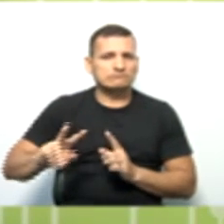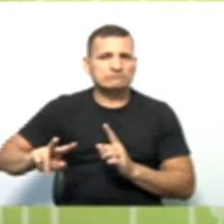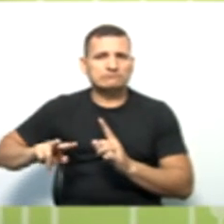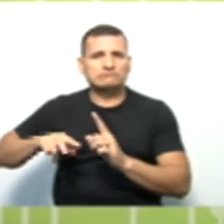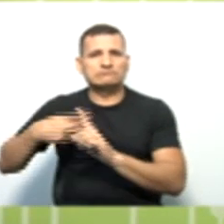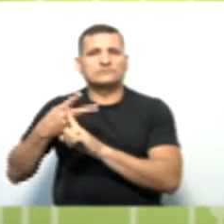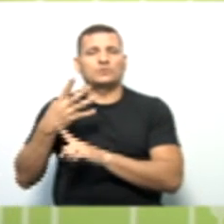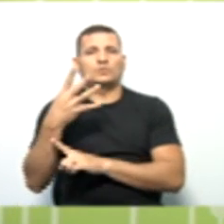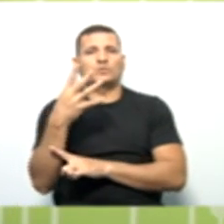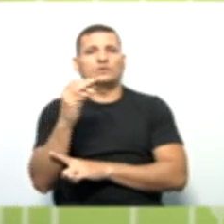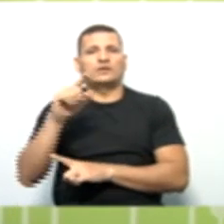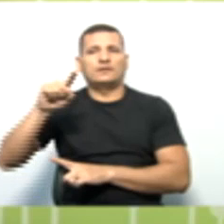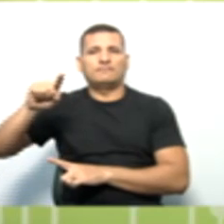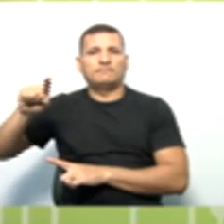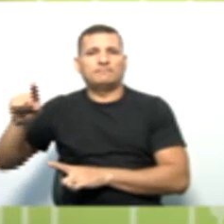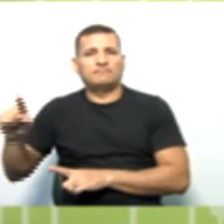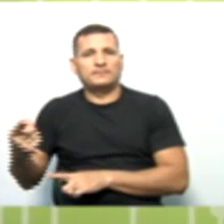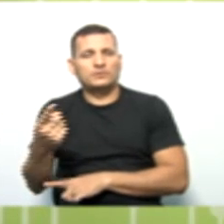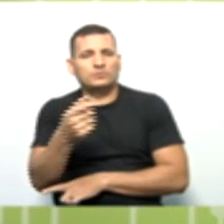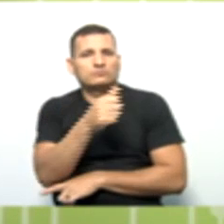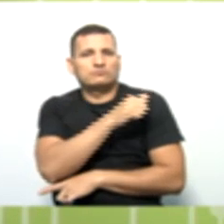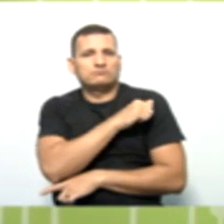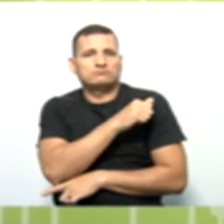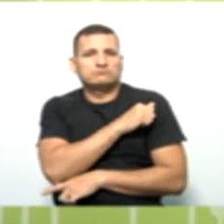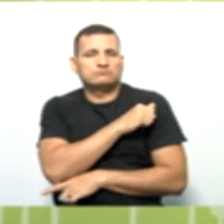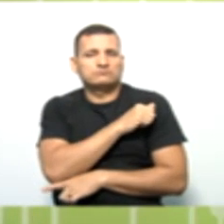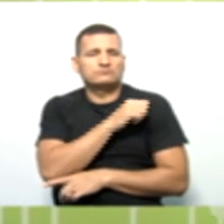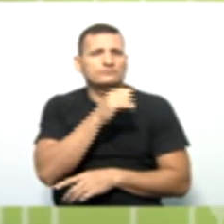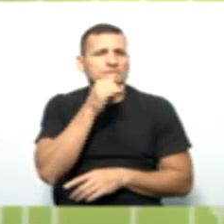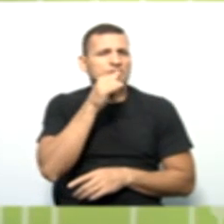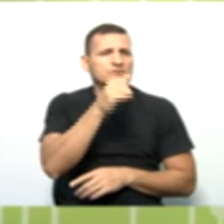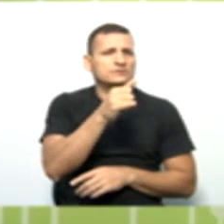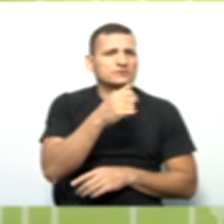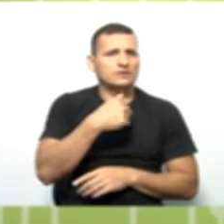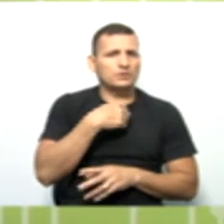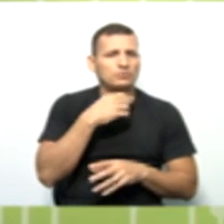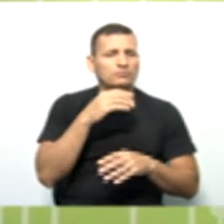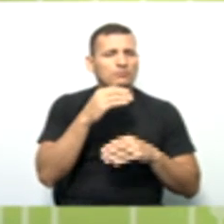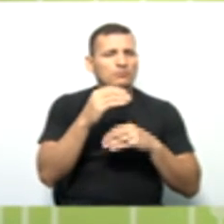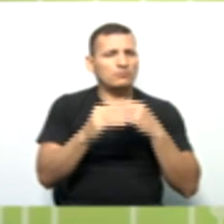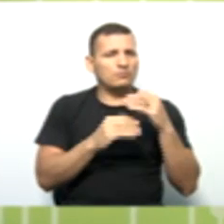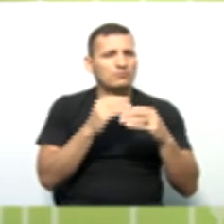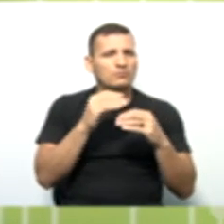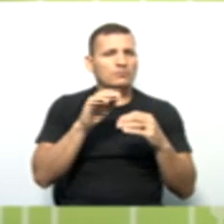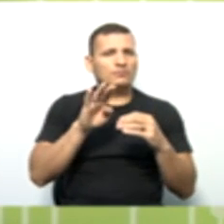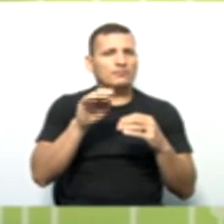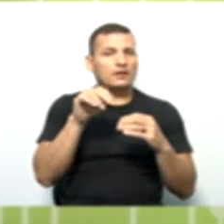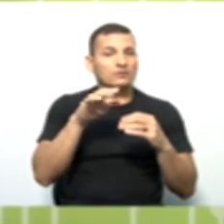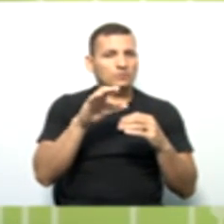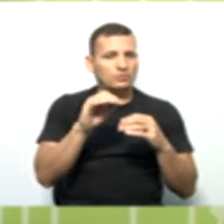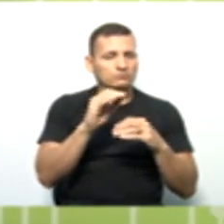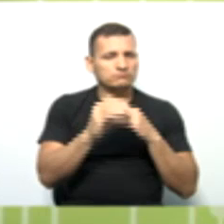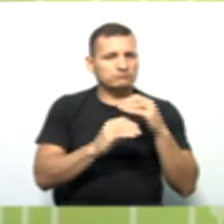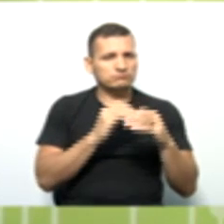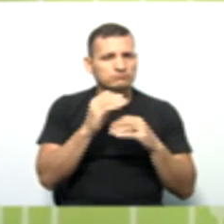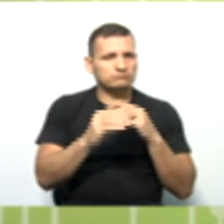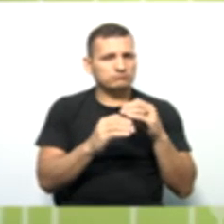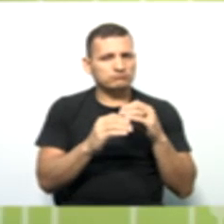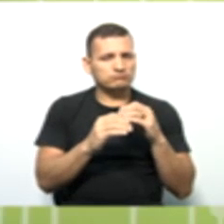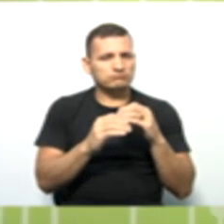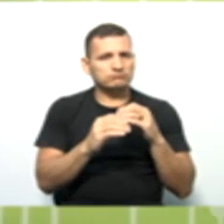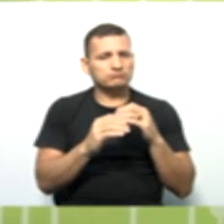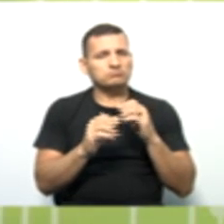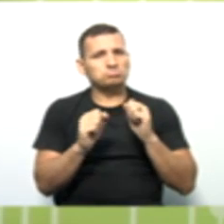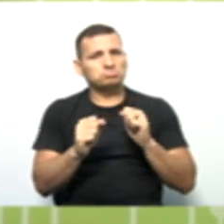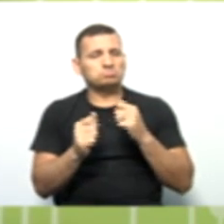usuários. Se eu projetei um banco que não suportasse isso, eu vou ter problema em relação a quê?